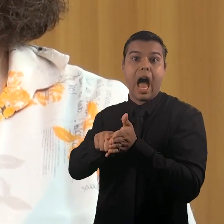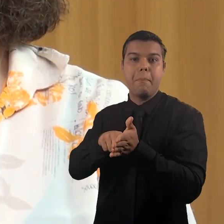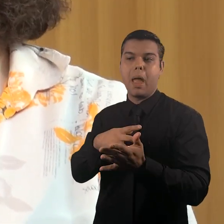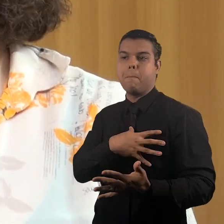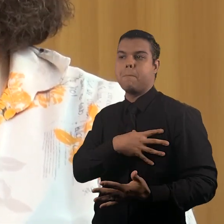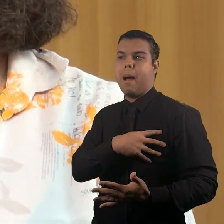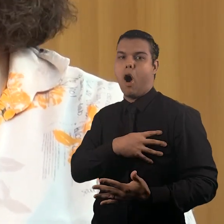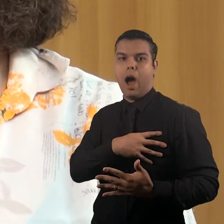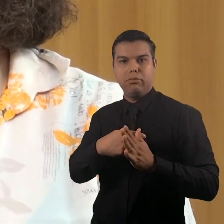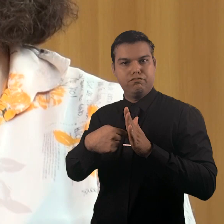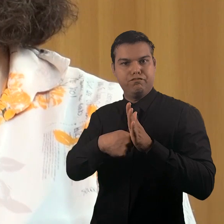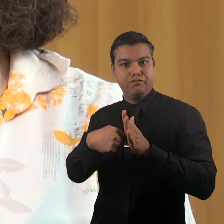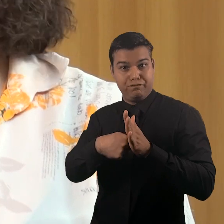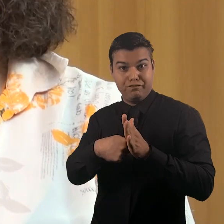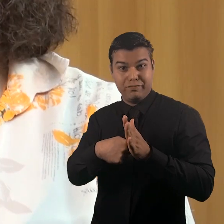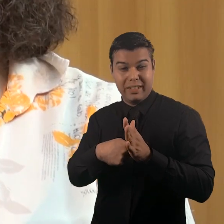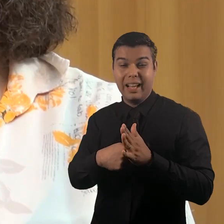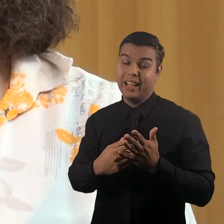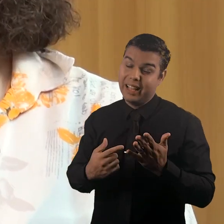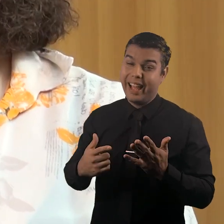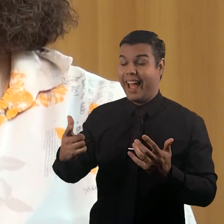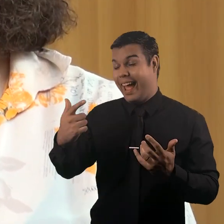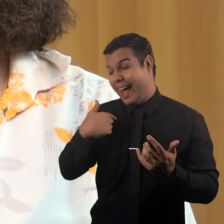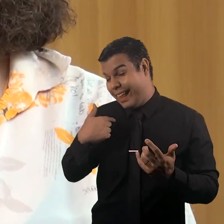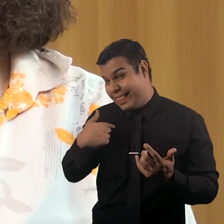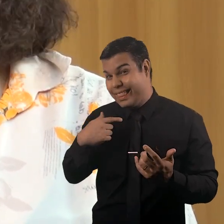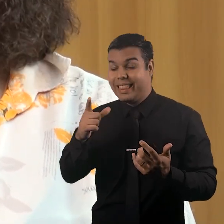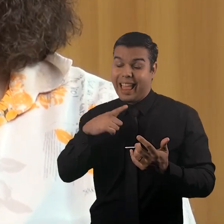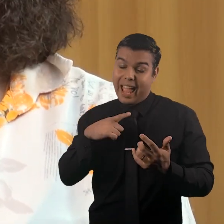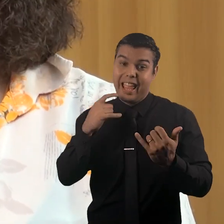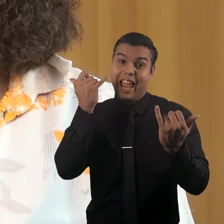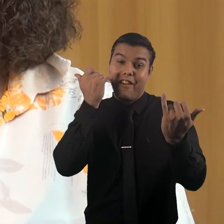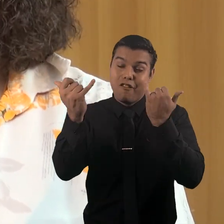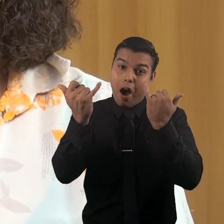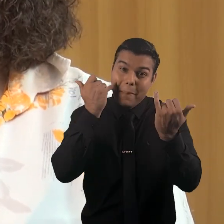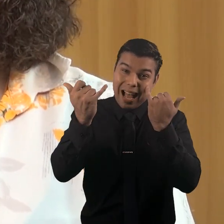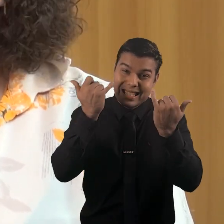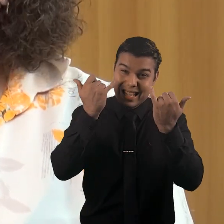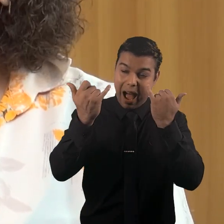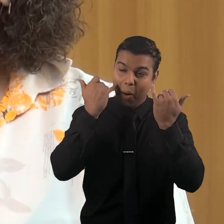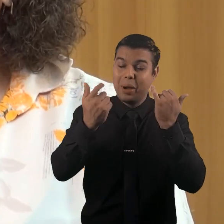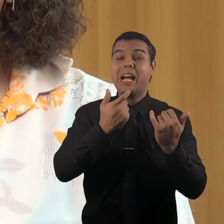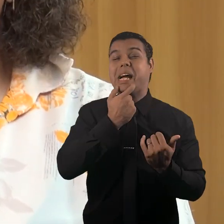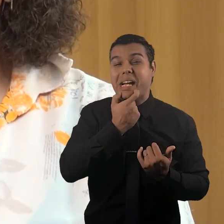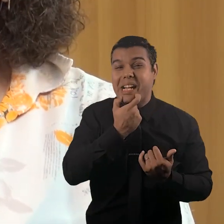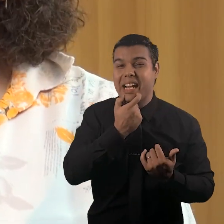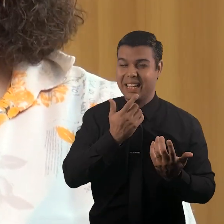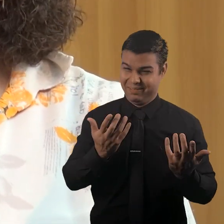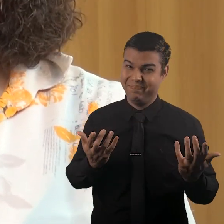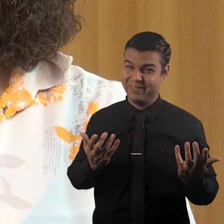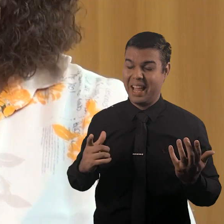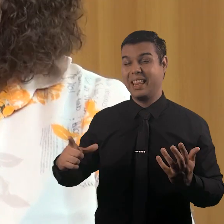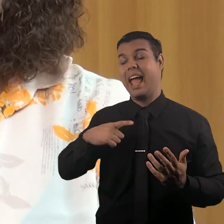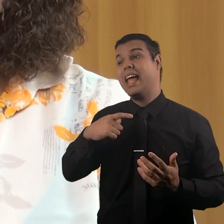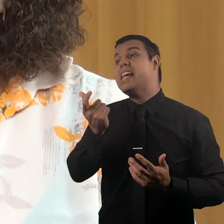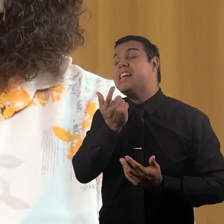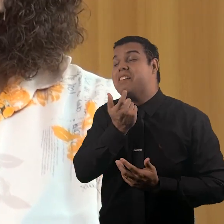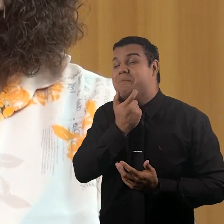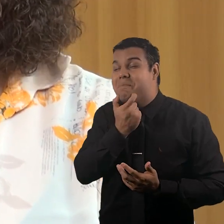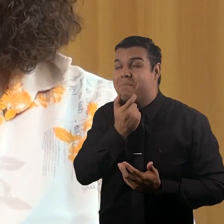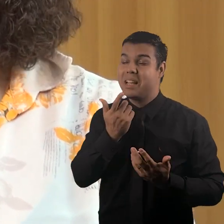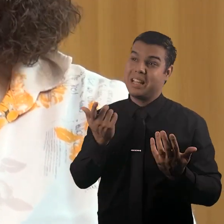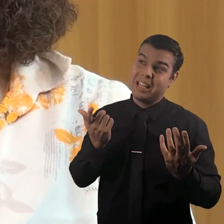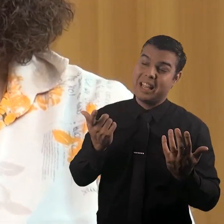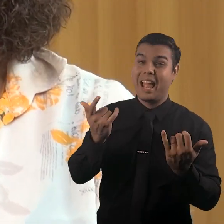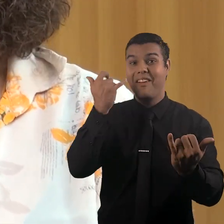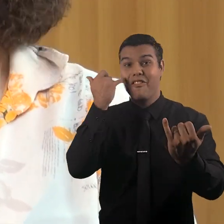que eu tinha à informação vinha muito em inglês e era um acesso à informação que não chegava descomplicado, era um acesso a uma informação